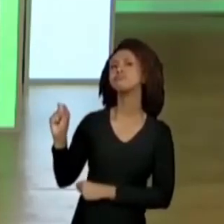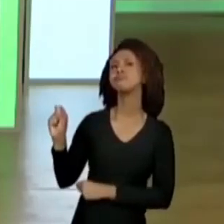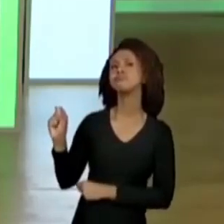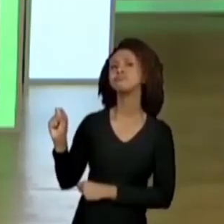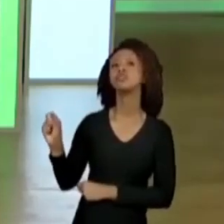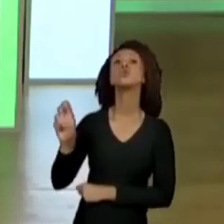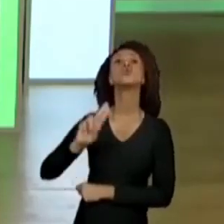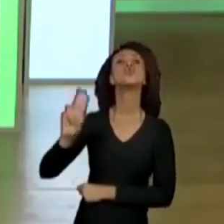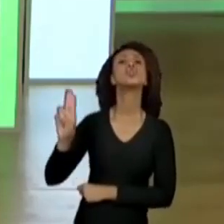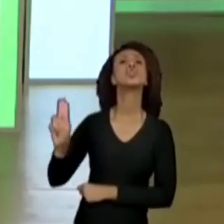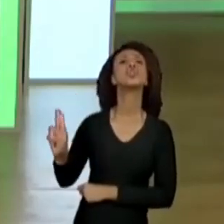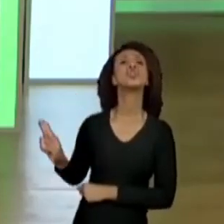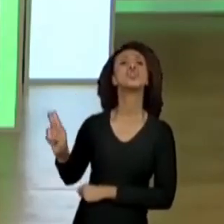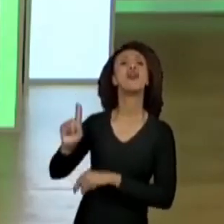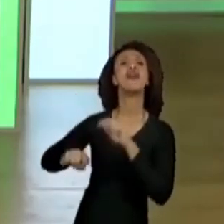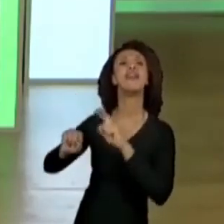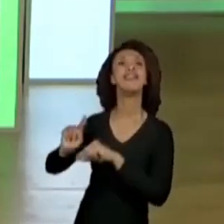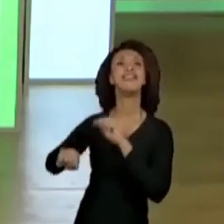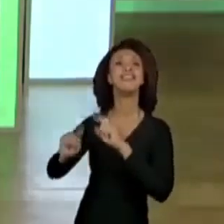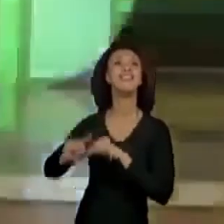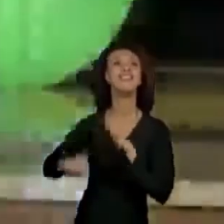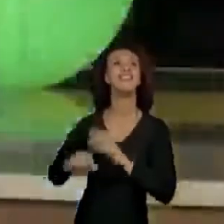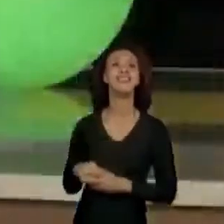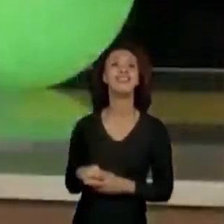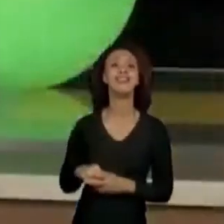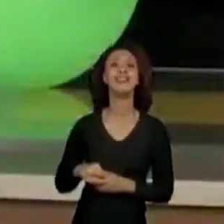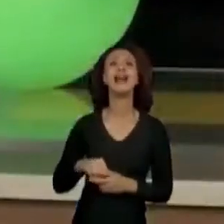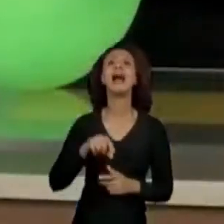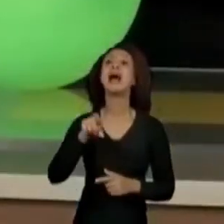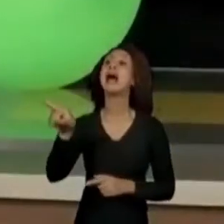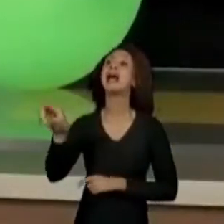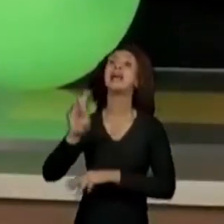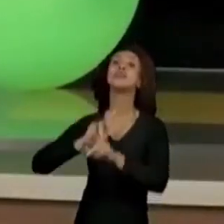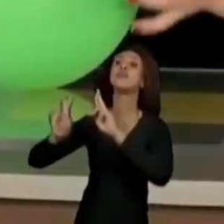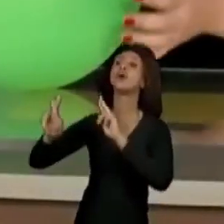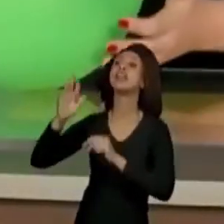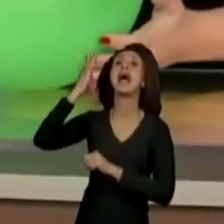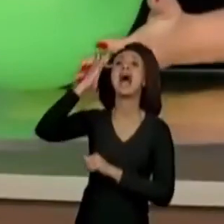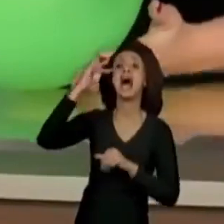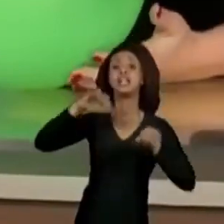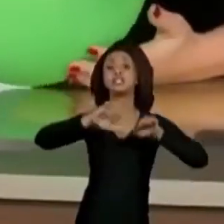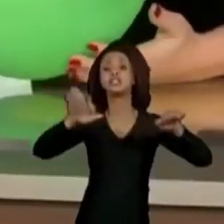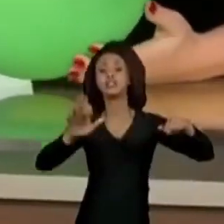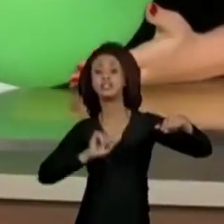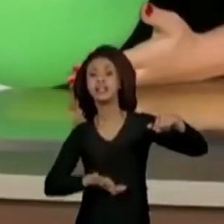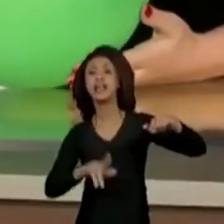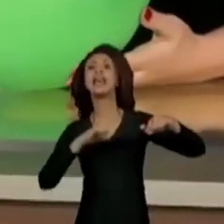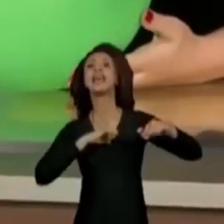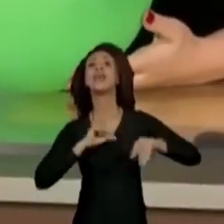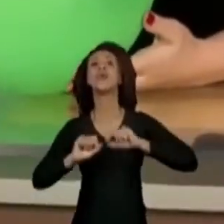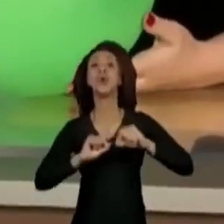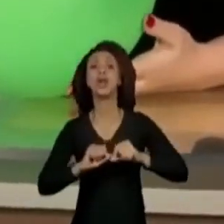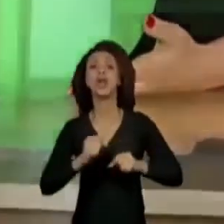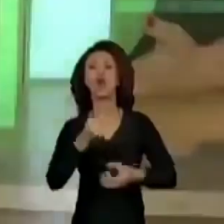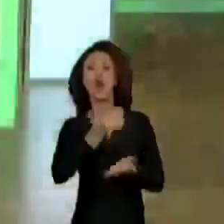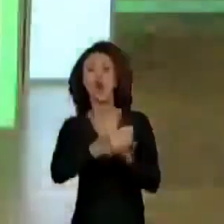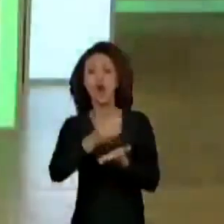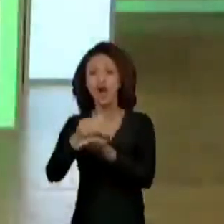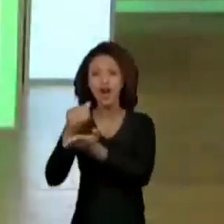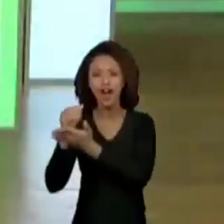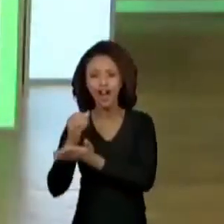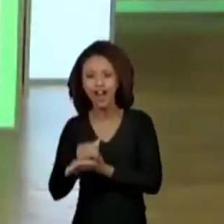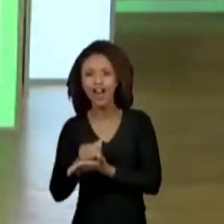Coloquem os nomes aí. Ah, eles estão colocando o que, que eles achavam que tinha. Copos. Ah. É, eles